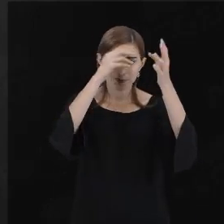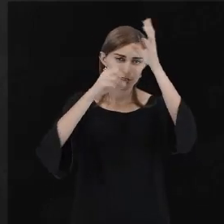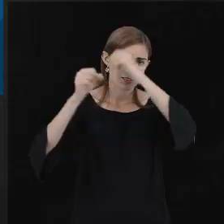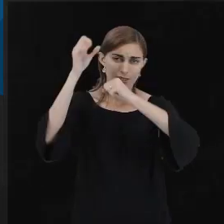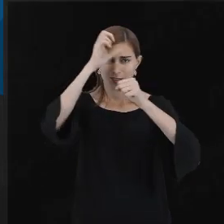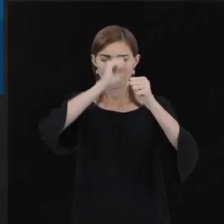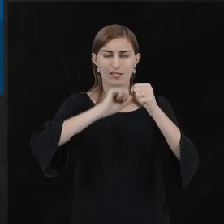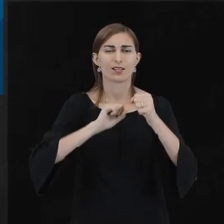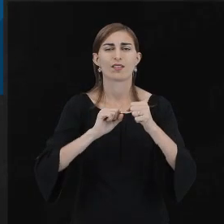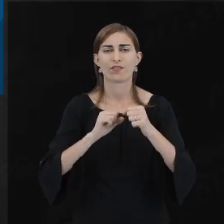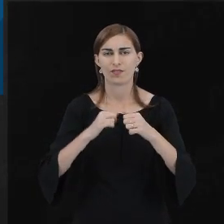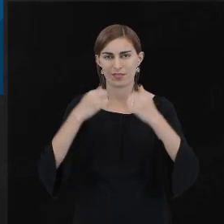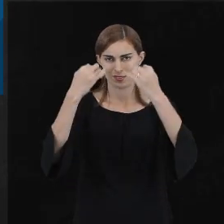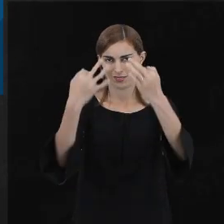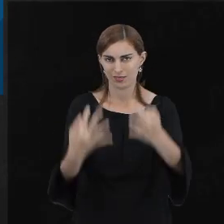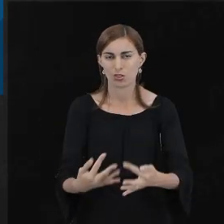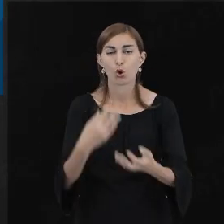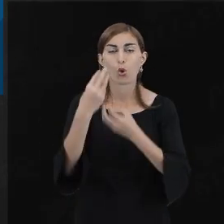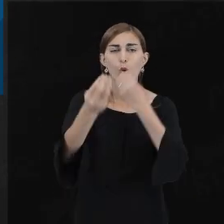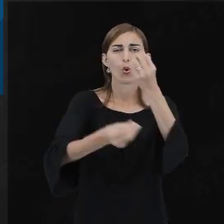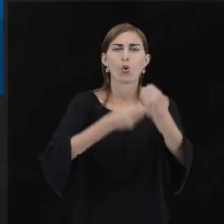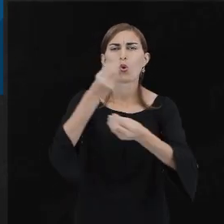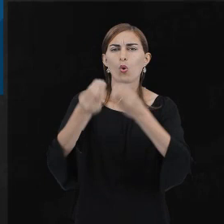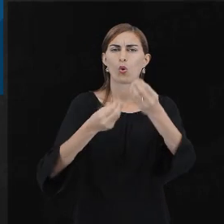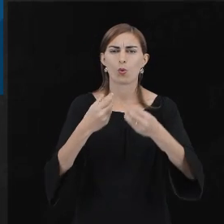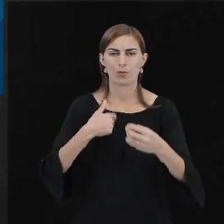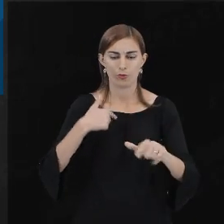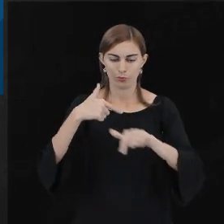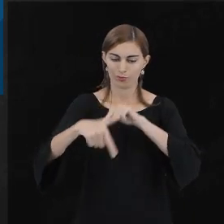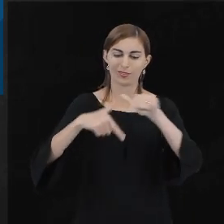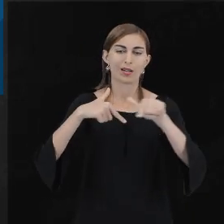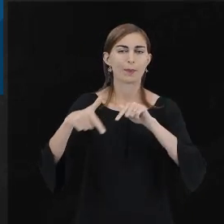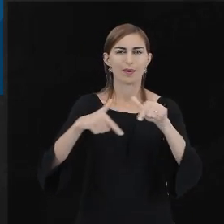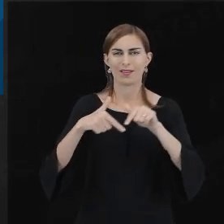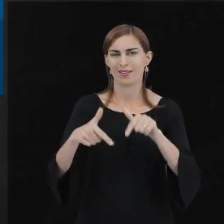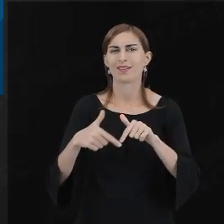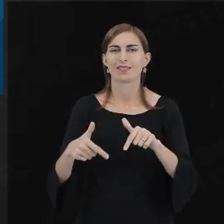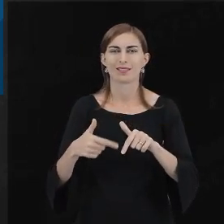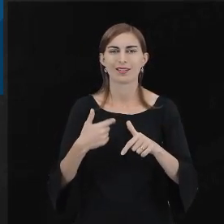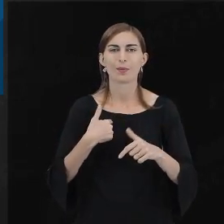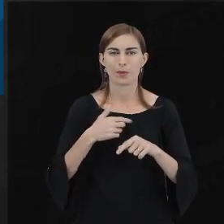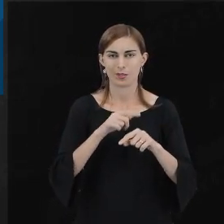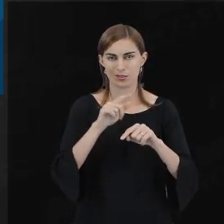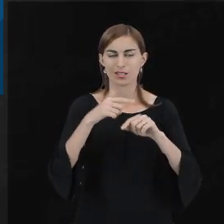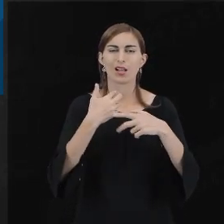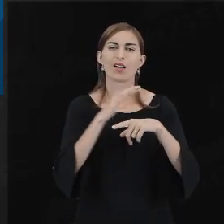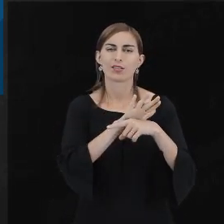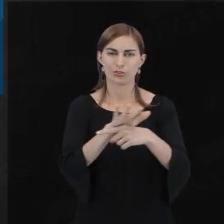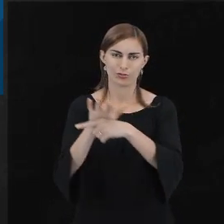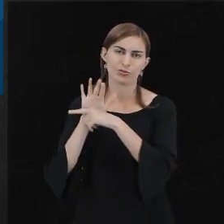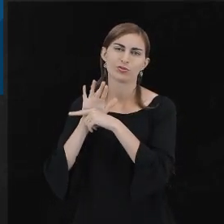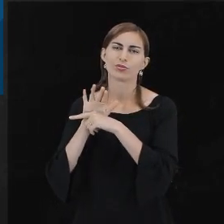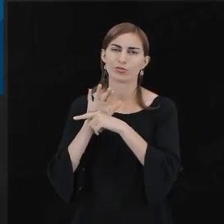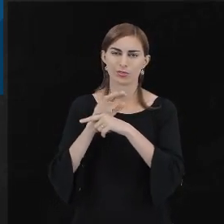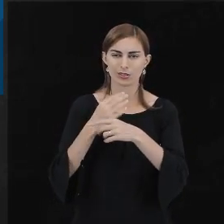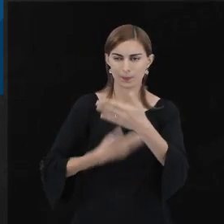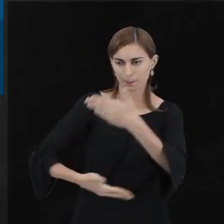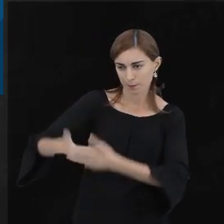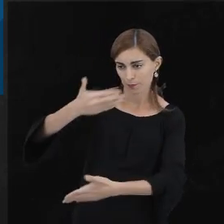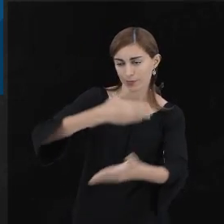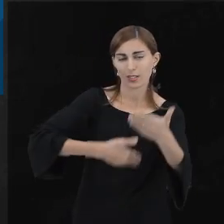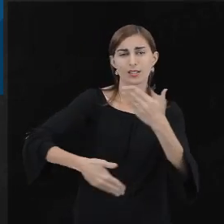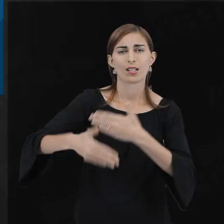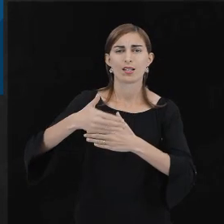aluno chegue a sínteses e reflexões que de fato sistematizem as suas aprendizagens, porque eu preciso pensar